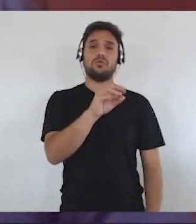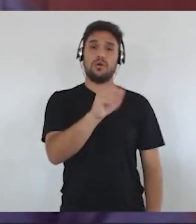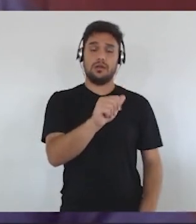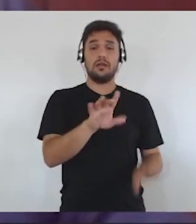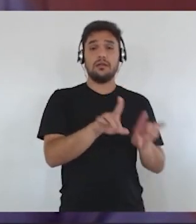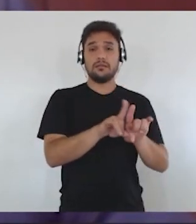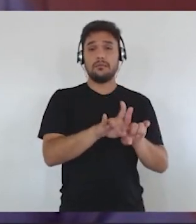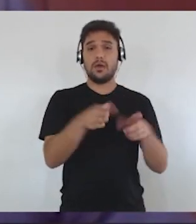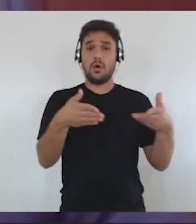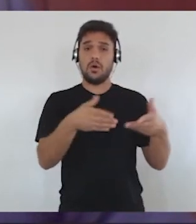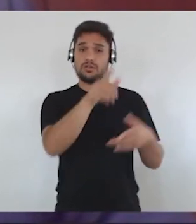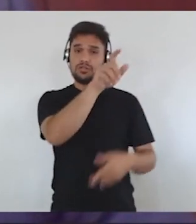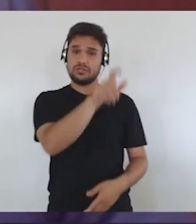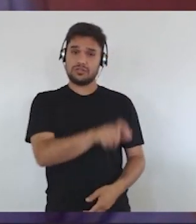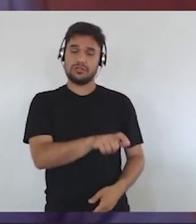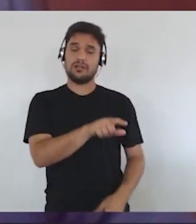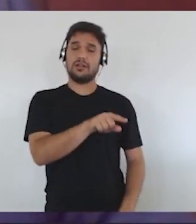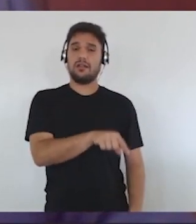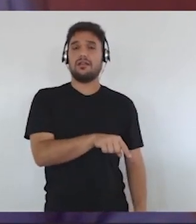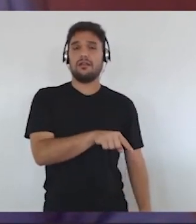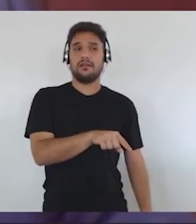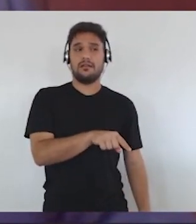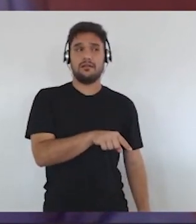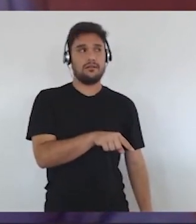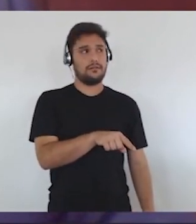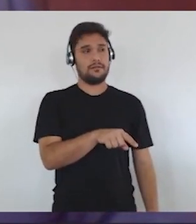hoje ocupa o cargo de